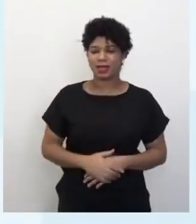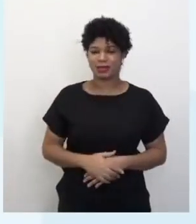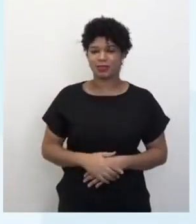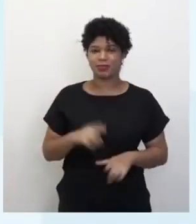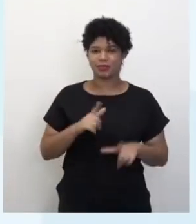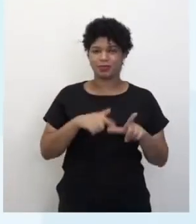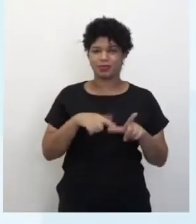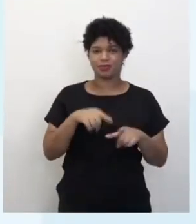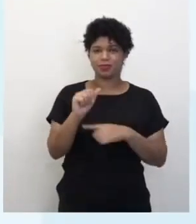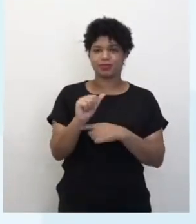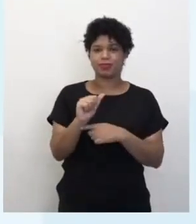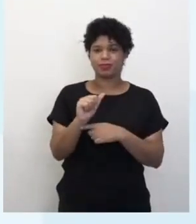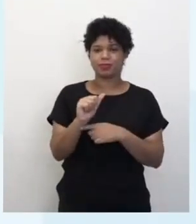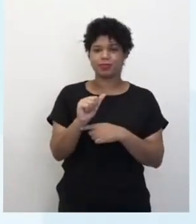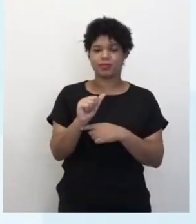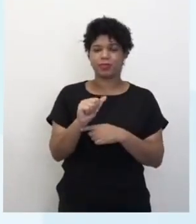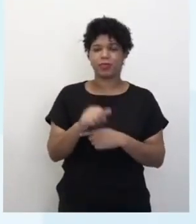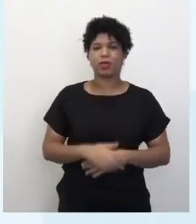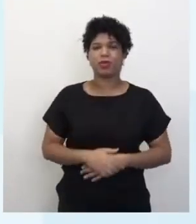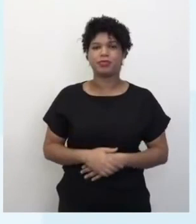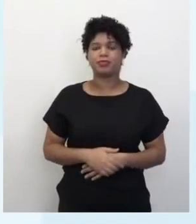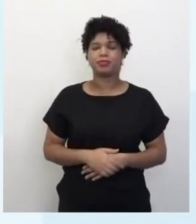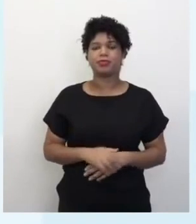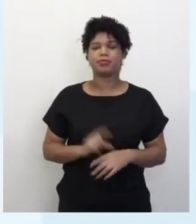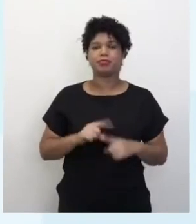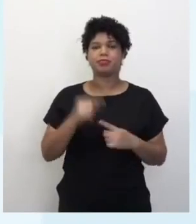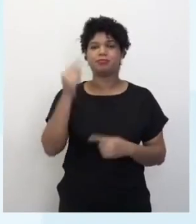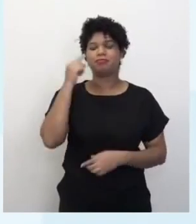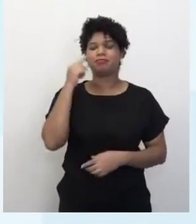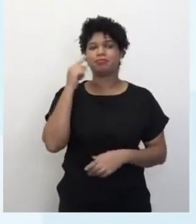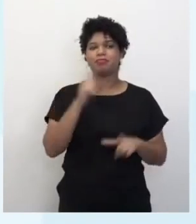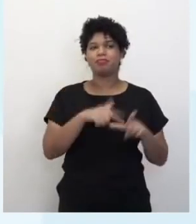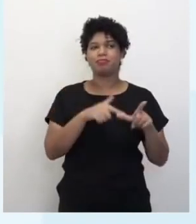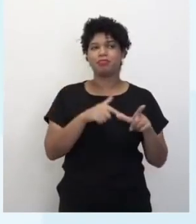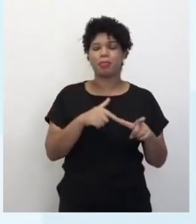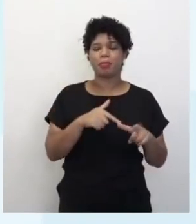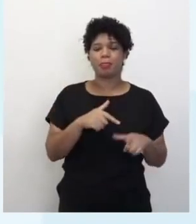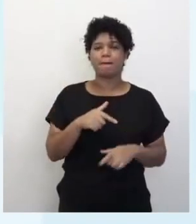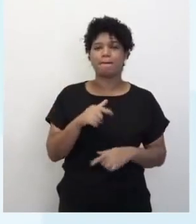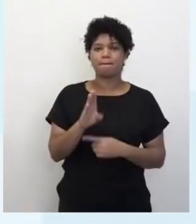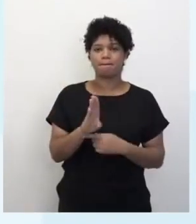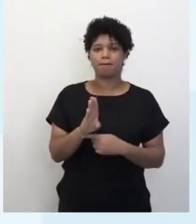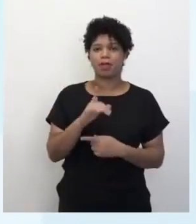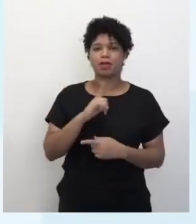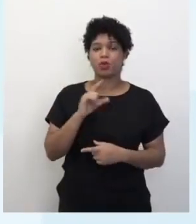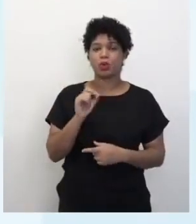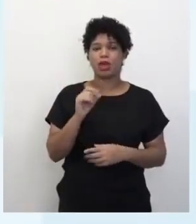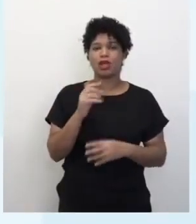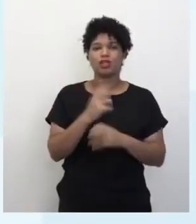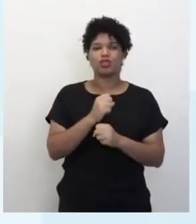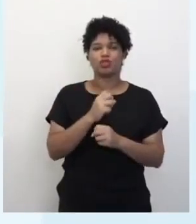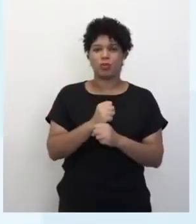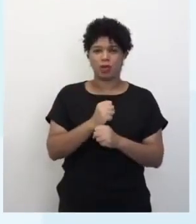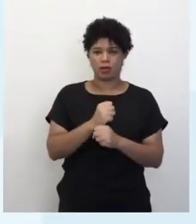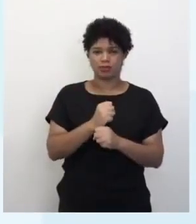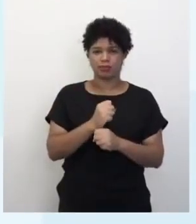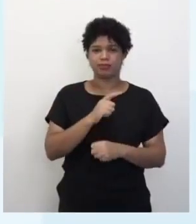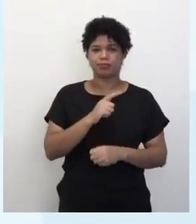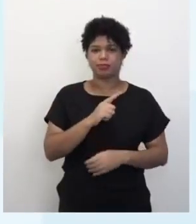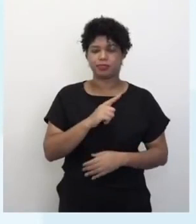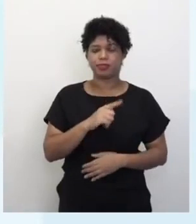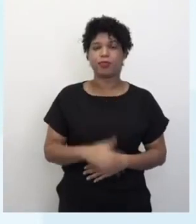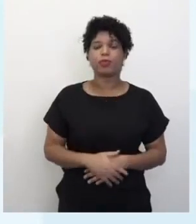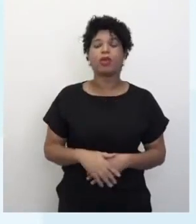A. Agora, eu vou pensar na letra B. Na letra B, eu tenho soma. Se eu tenho soma,